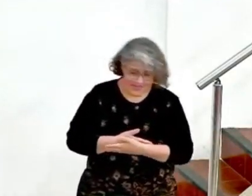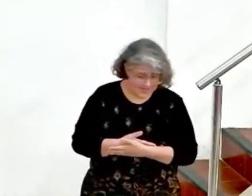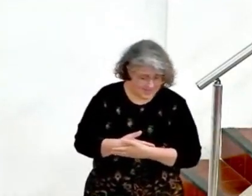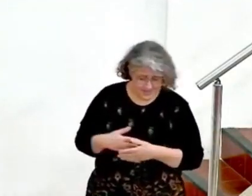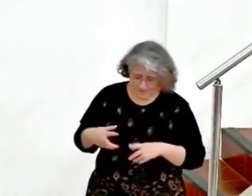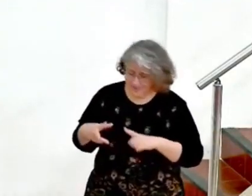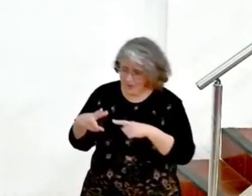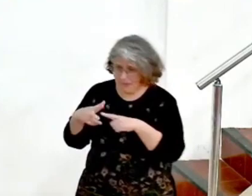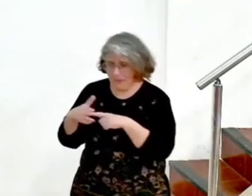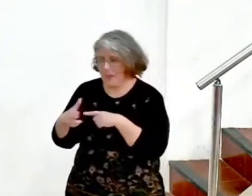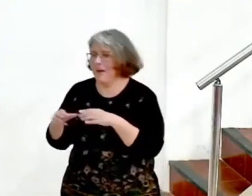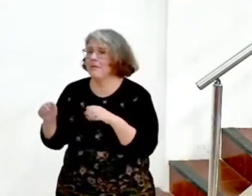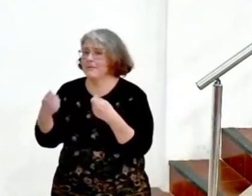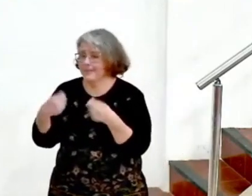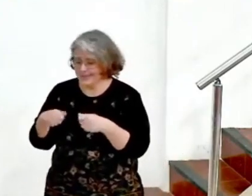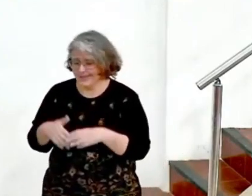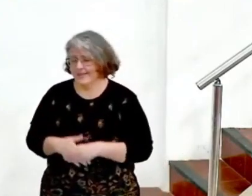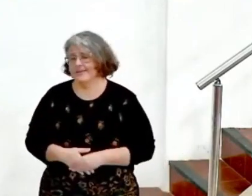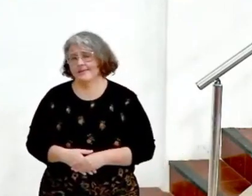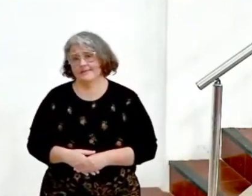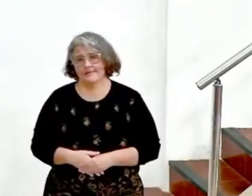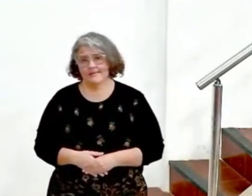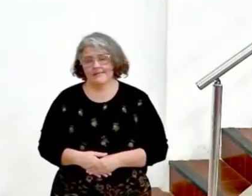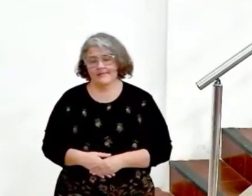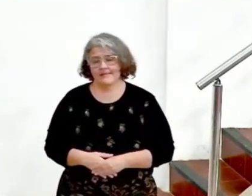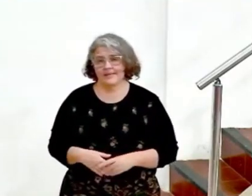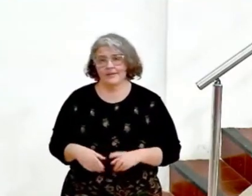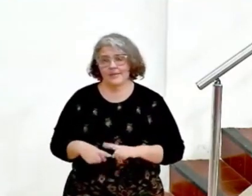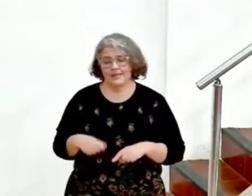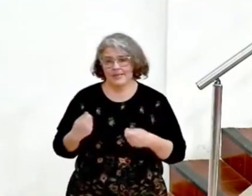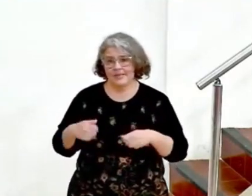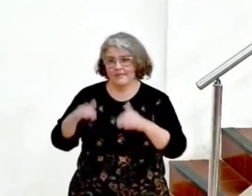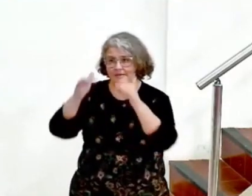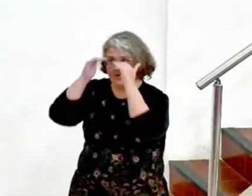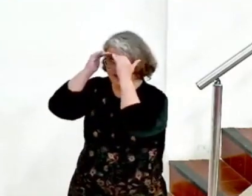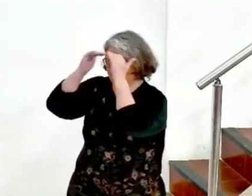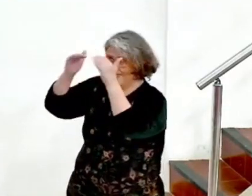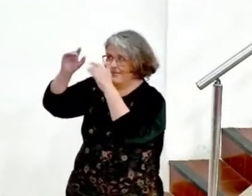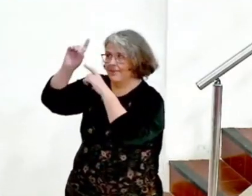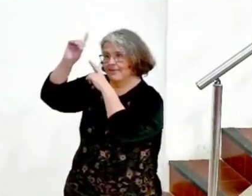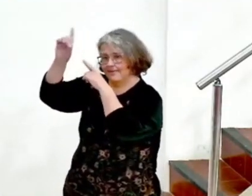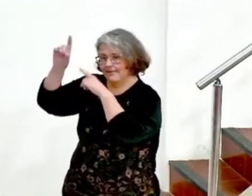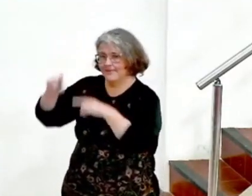Mas ele fez, porque ele obedeceu a Deus.